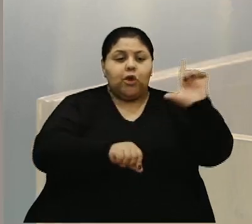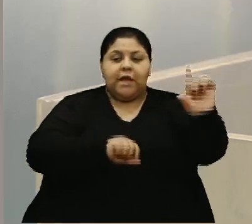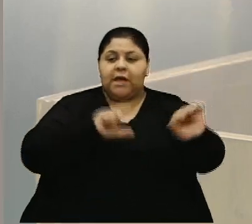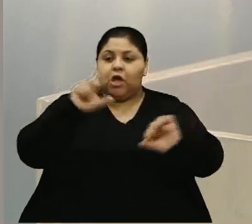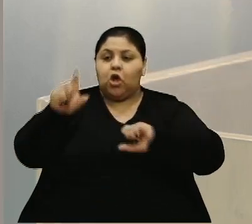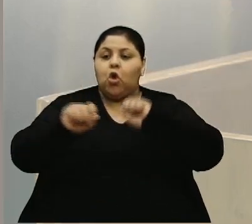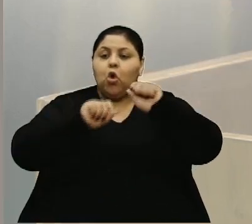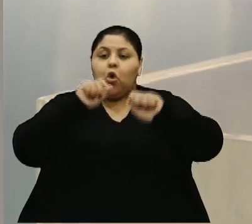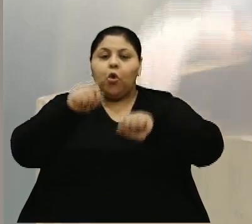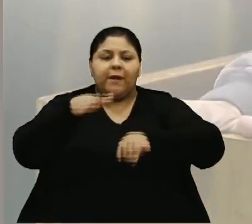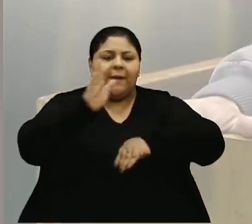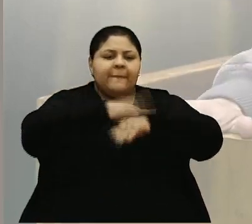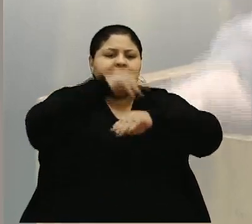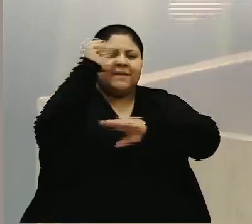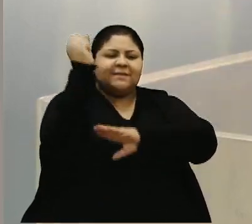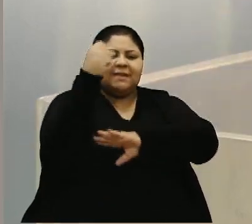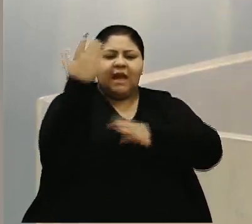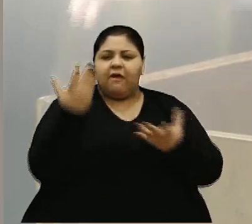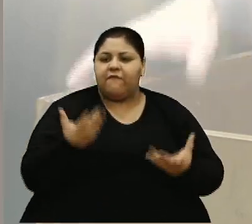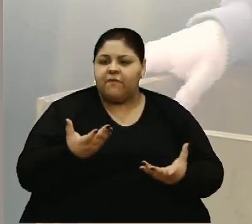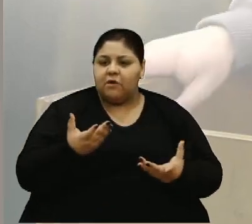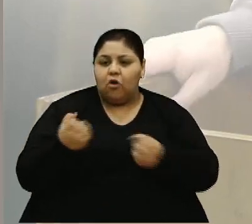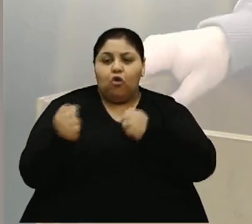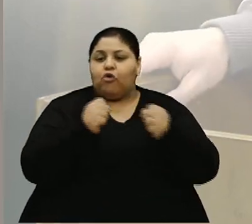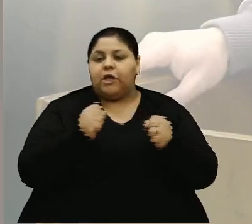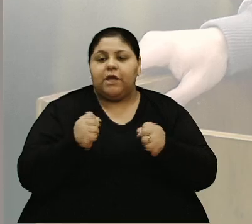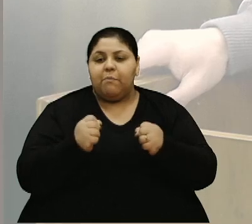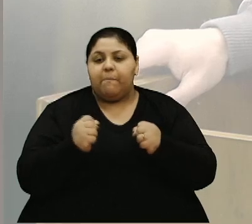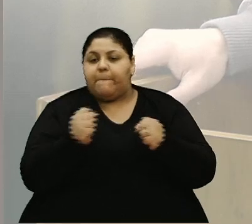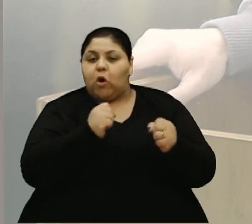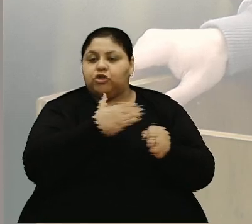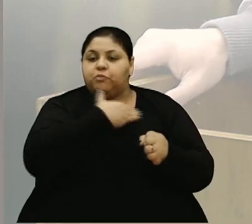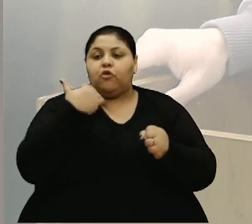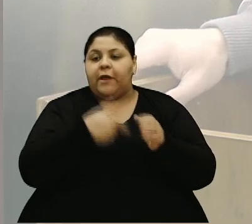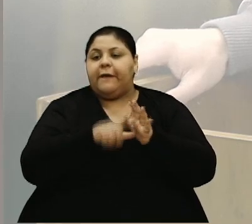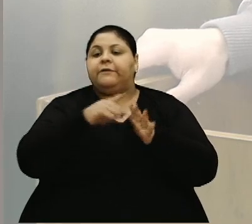que menos tem possibilidade de morrer para poder mandar para um hospital?